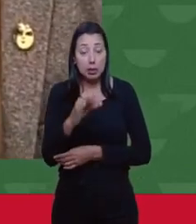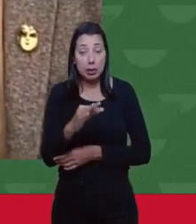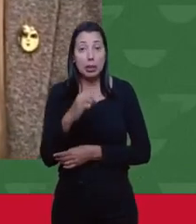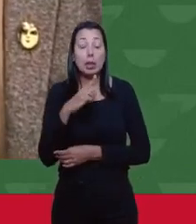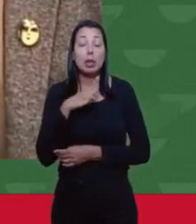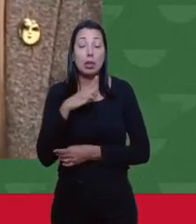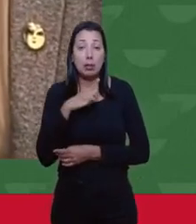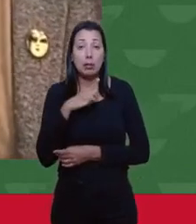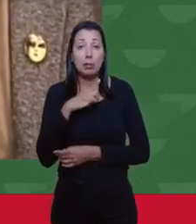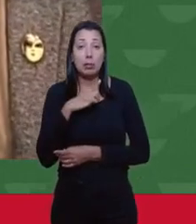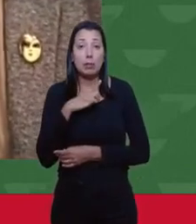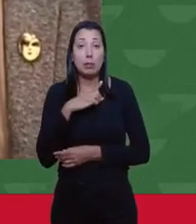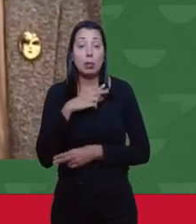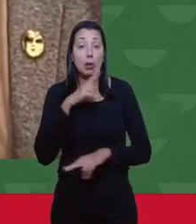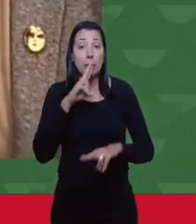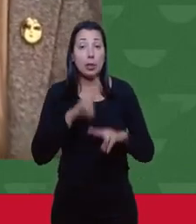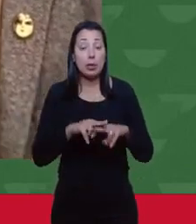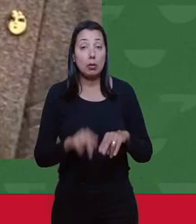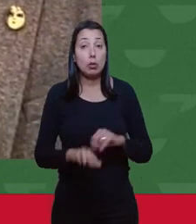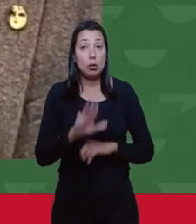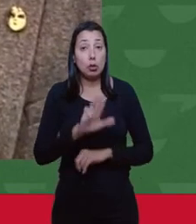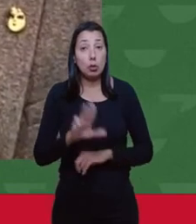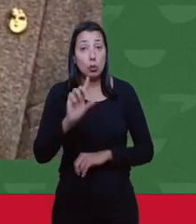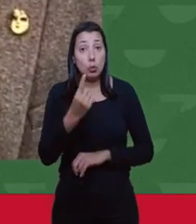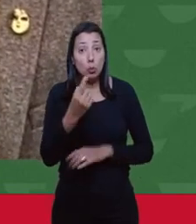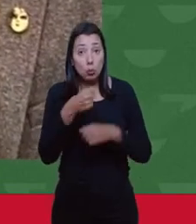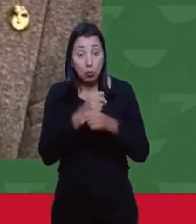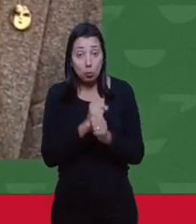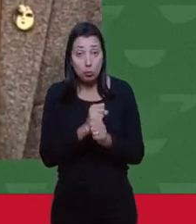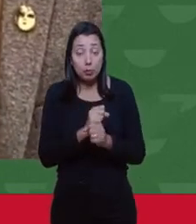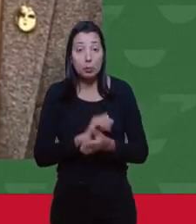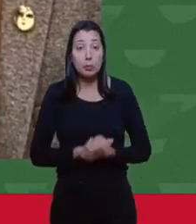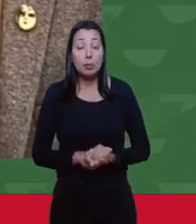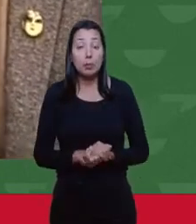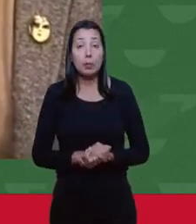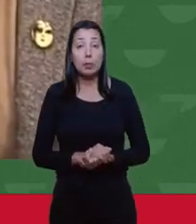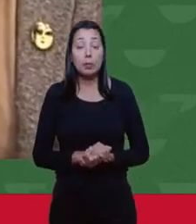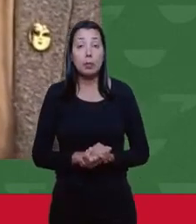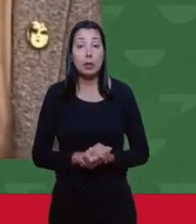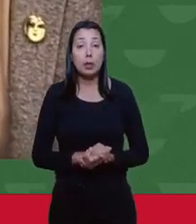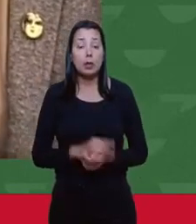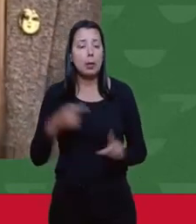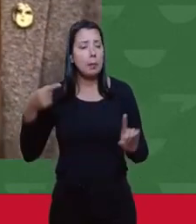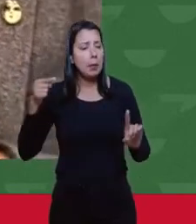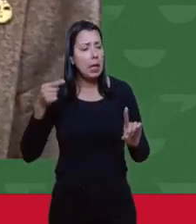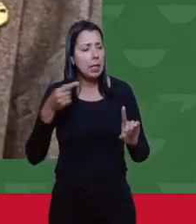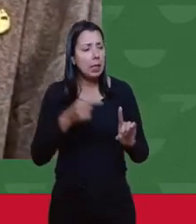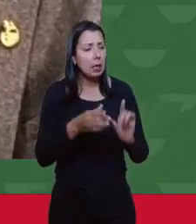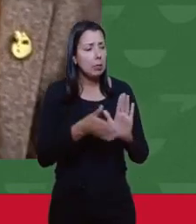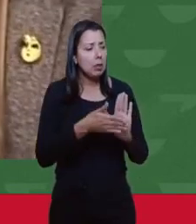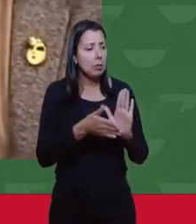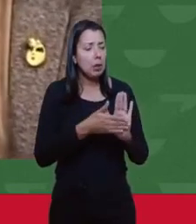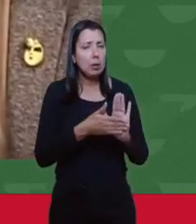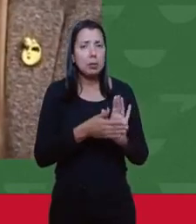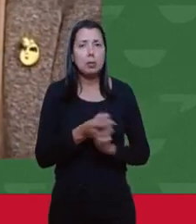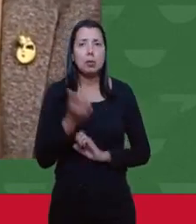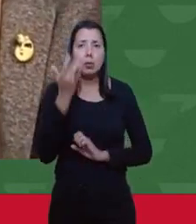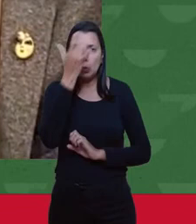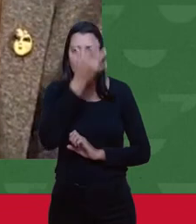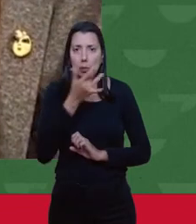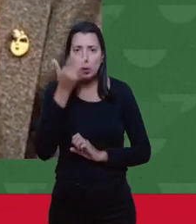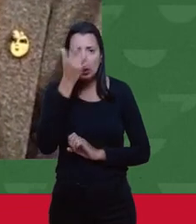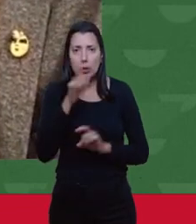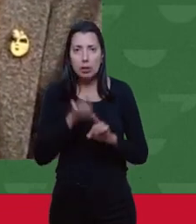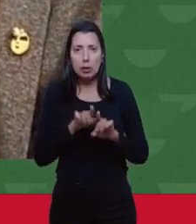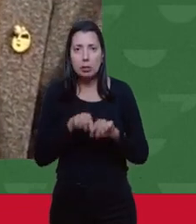teve, né, com a prisão de Lula por quase um ano, pelo ataque à campanha de Fernando Haddad com a mentira da mamadeira